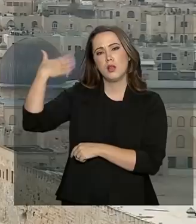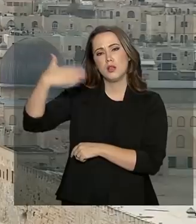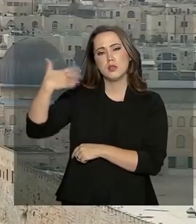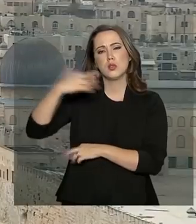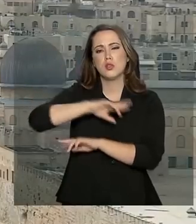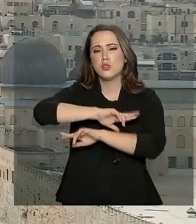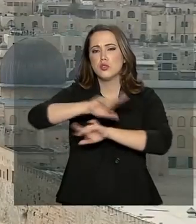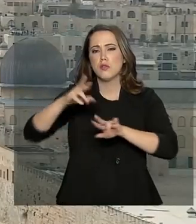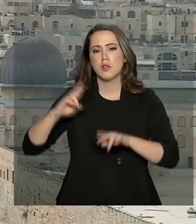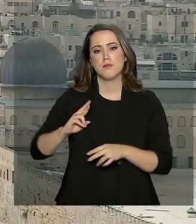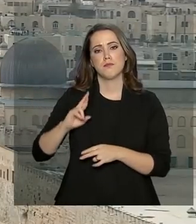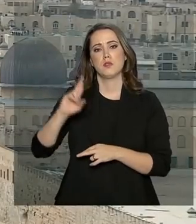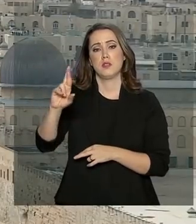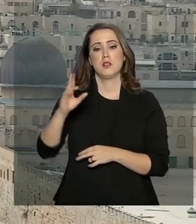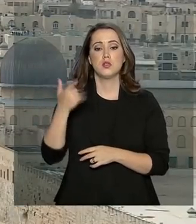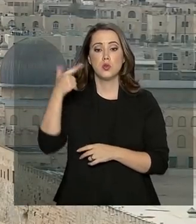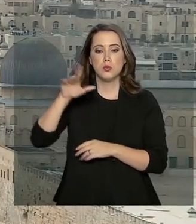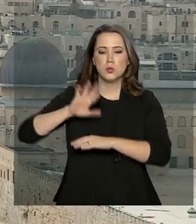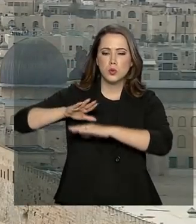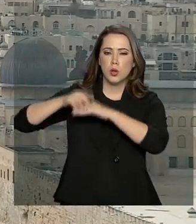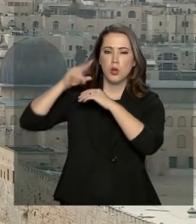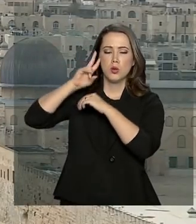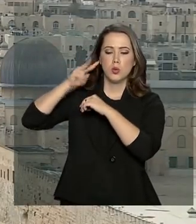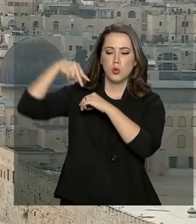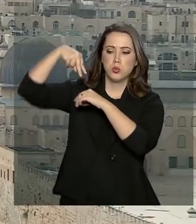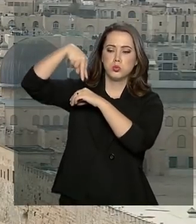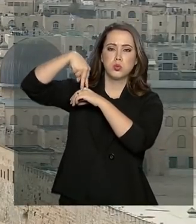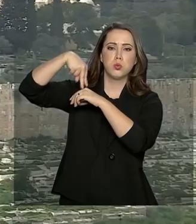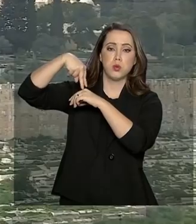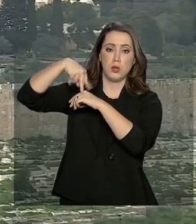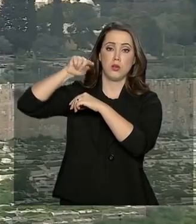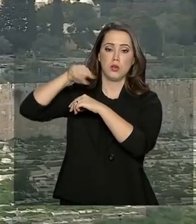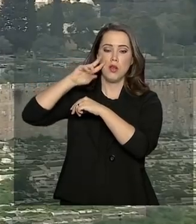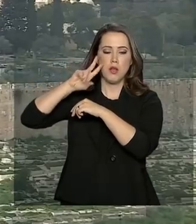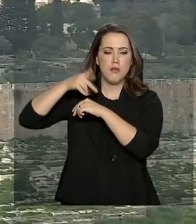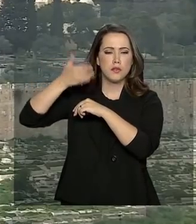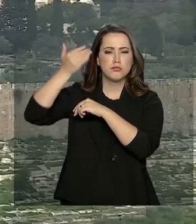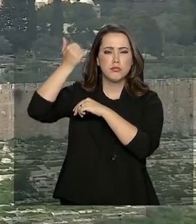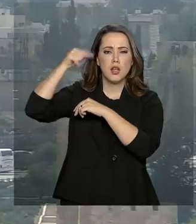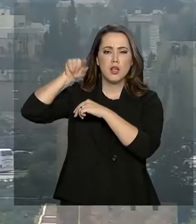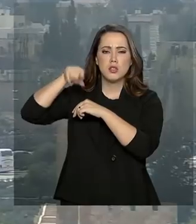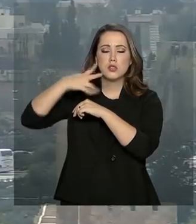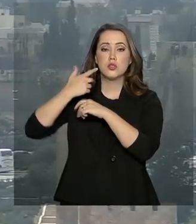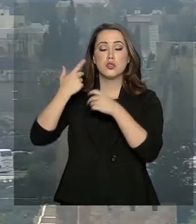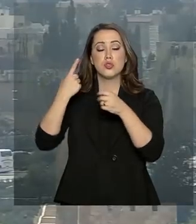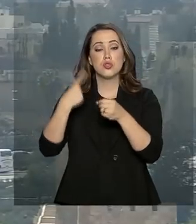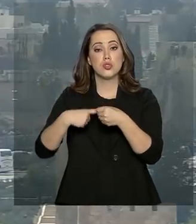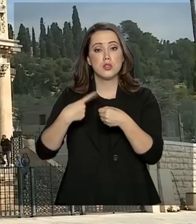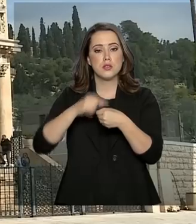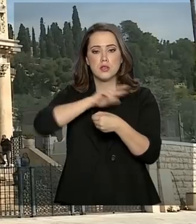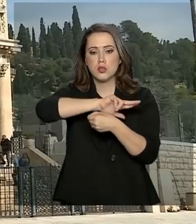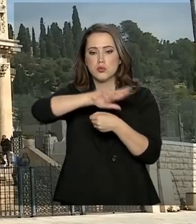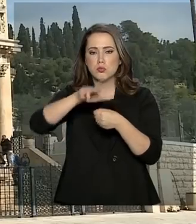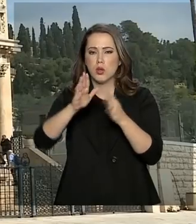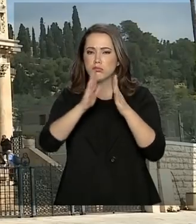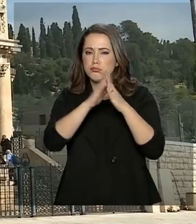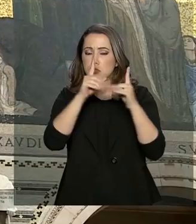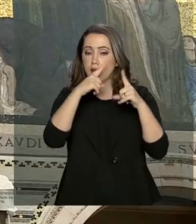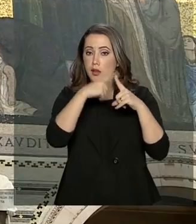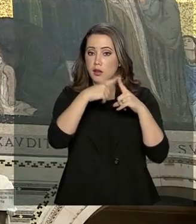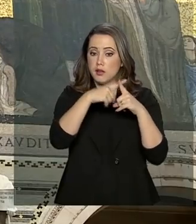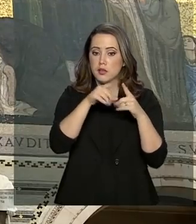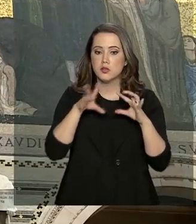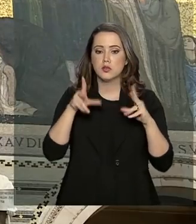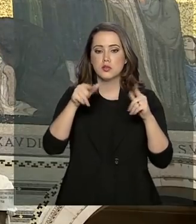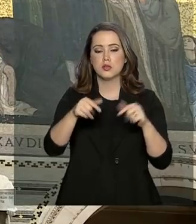religiões. Do alto do Monte das Oliveiras, eles veem a antiga cidade, com suas mesquitas, templos e sinagogas. Conhecem a Igreja